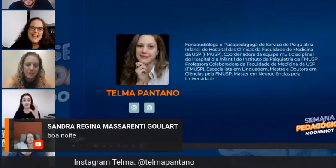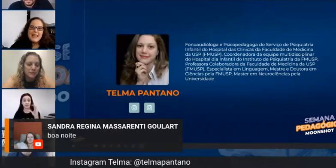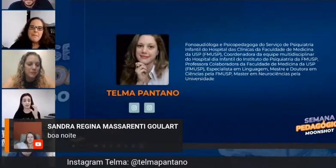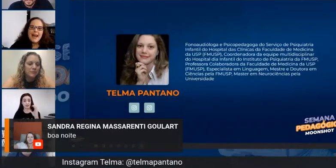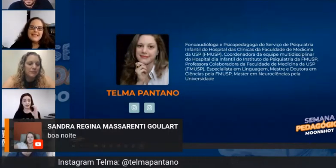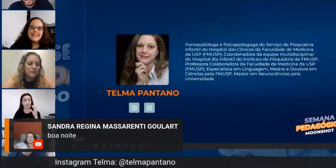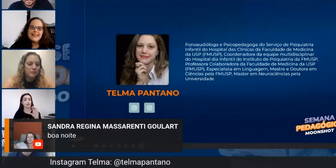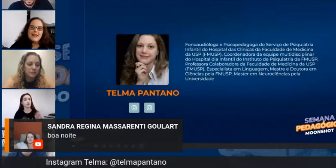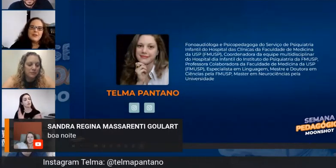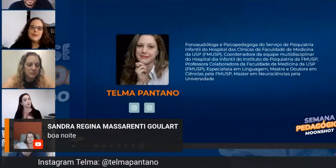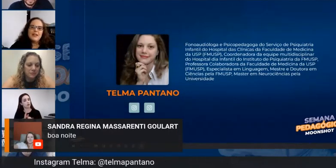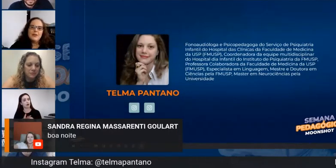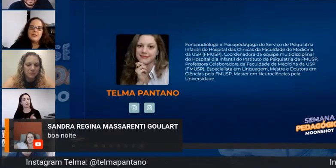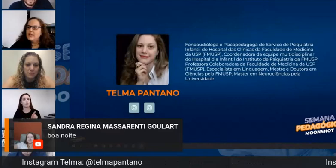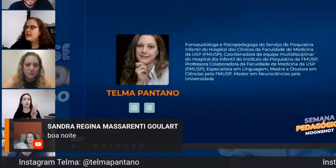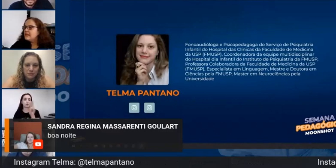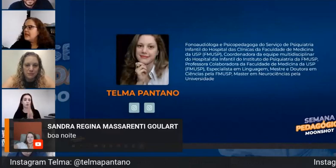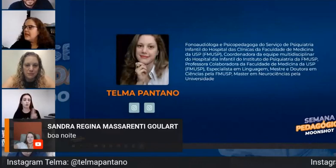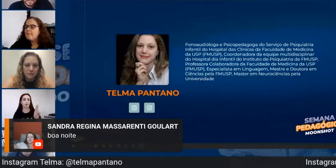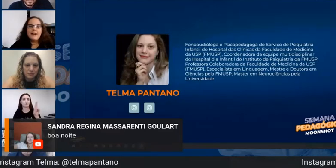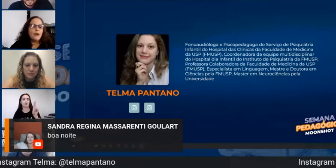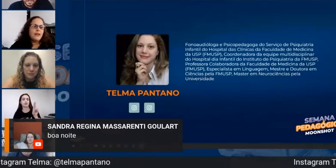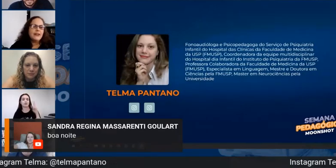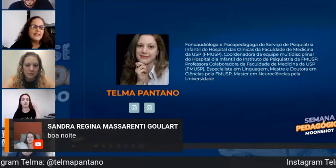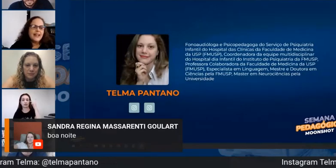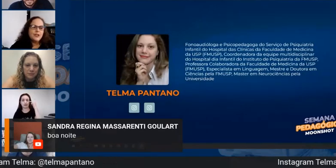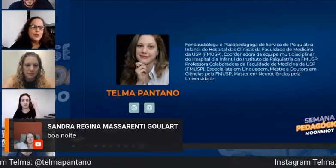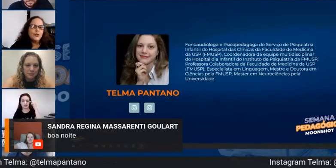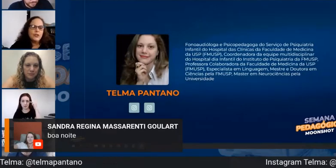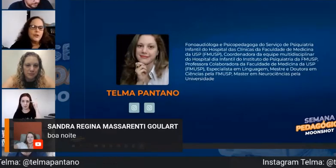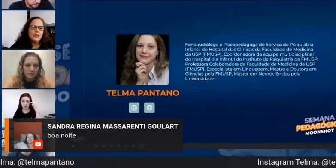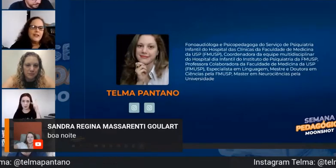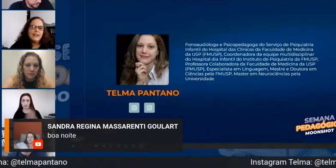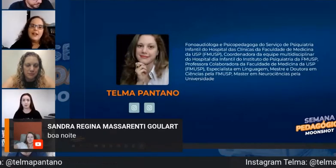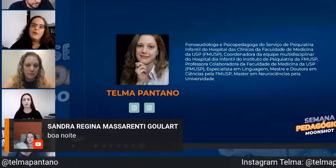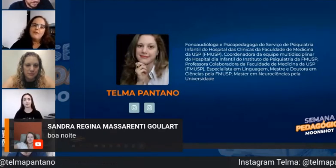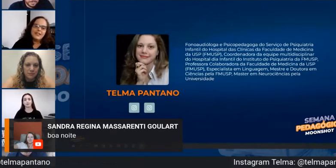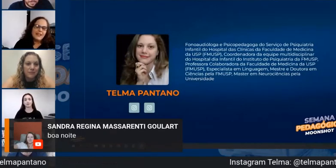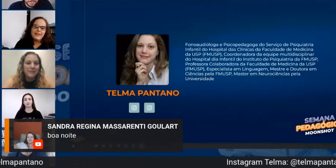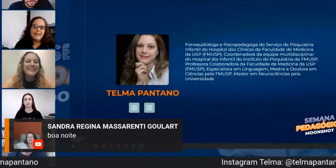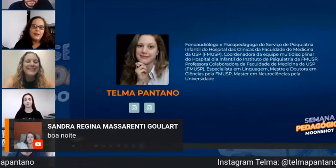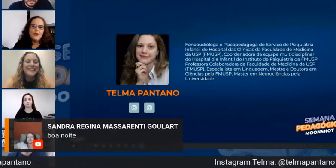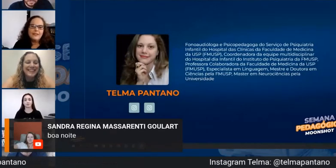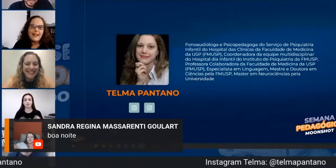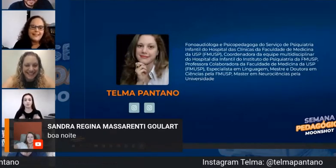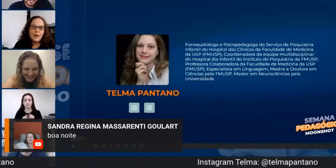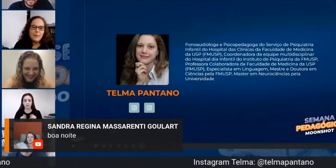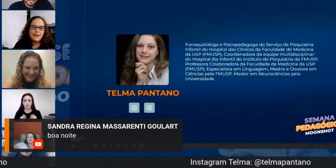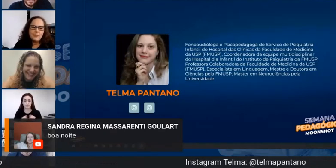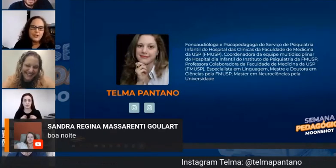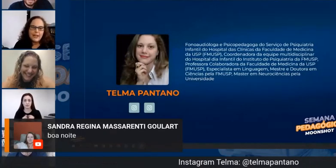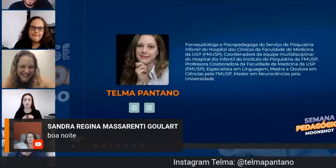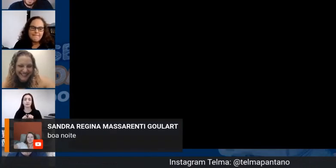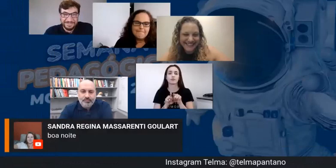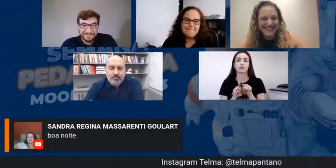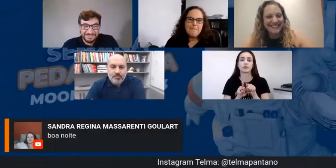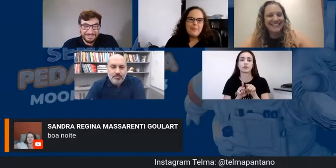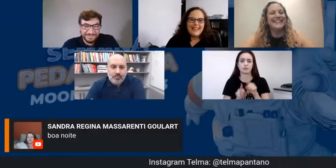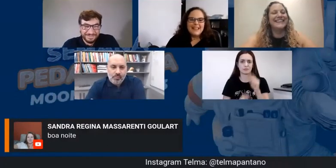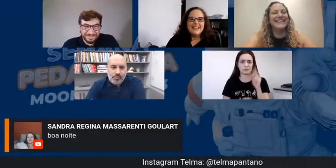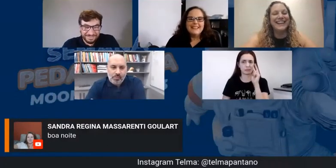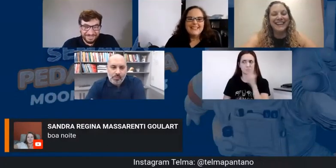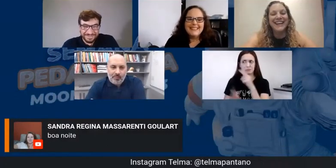USP, e máster em neurociência e pela Universidade Corpô. Você que vai ter que contar, Thelma, não sei.